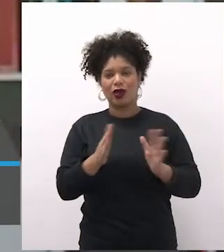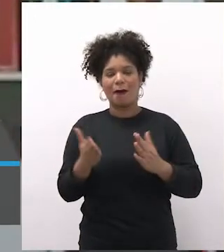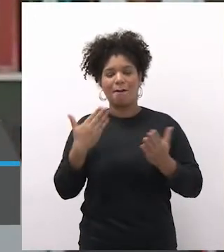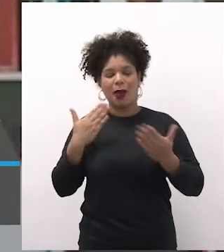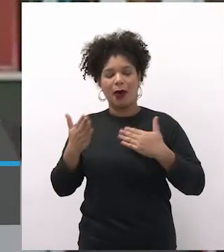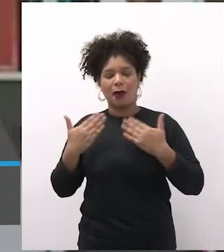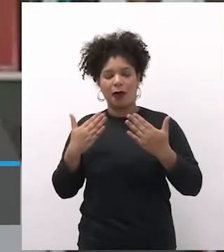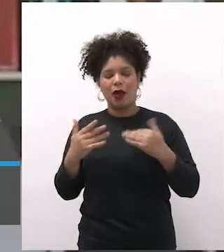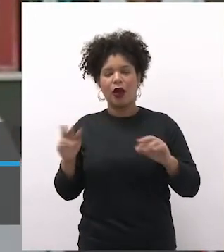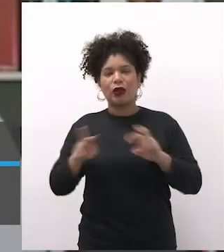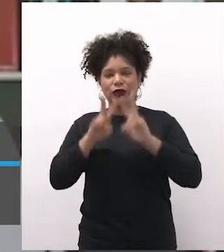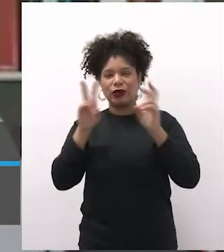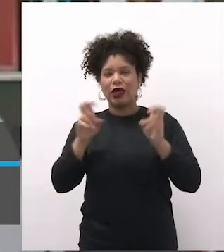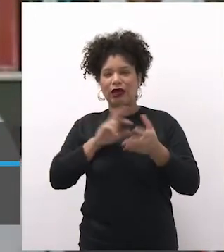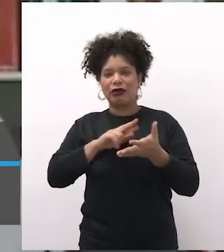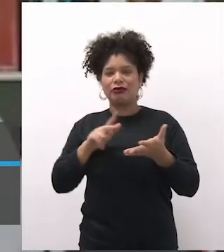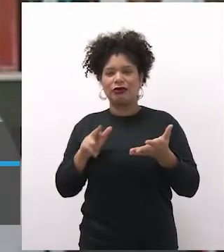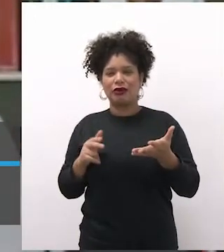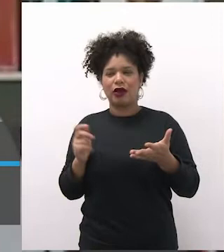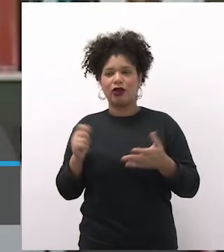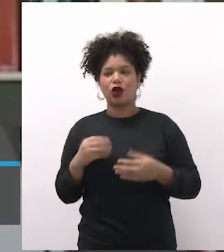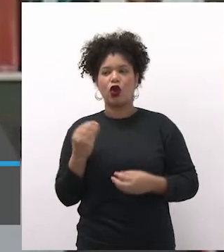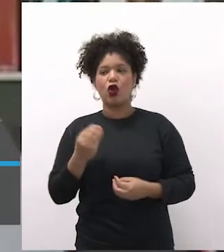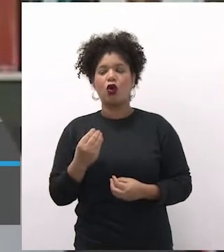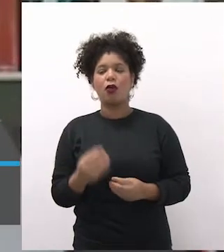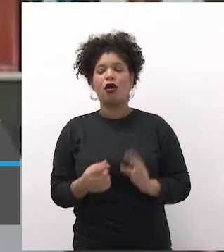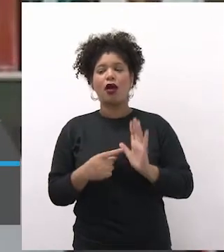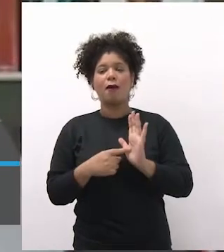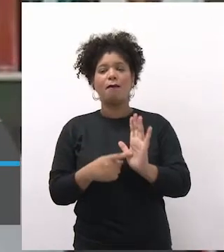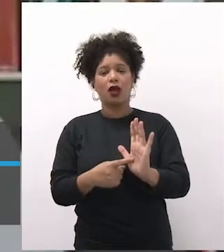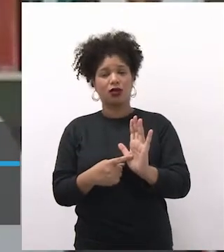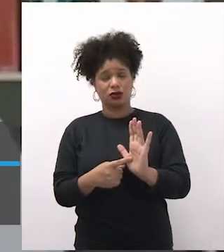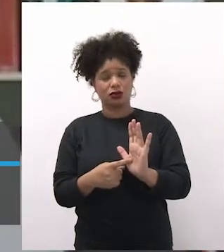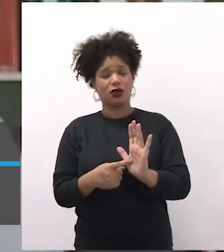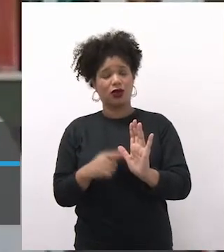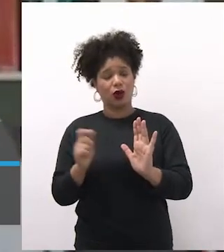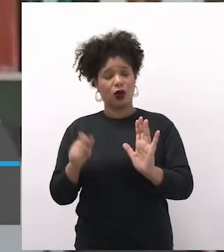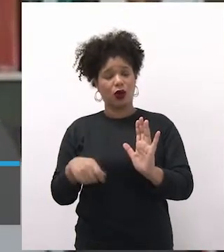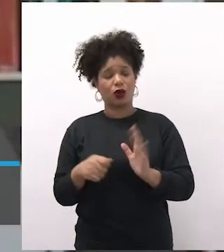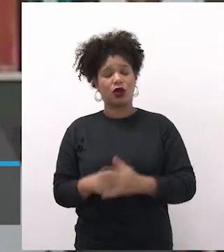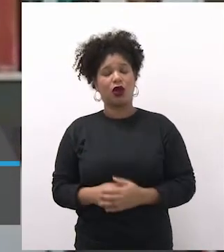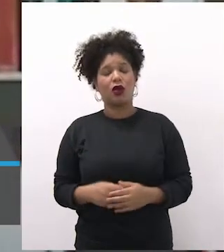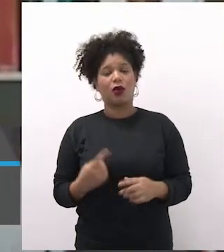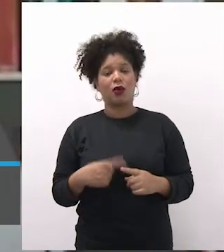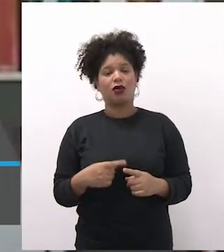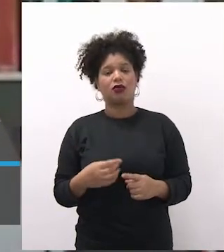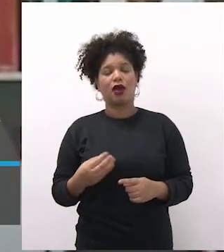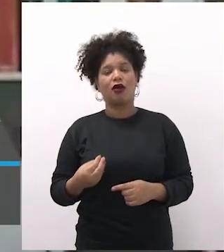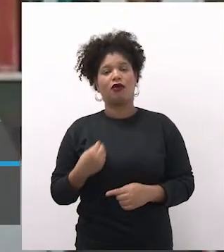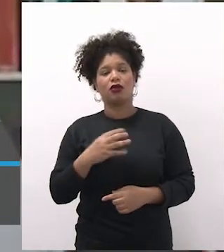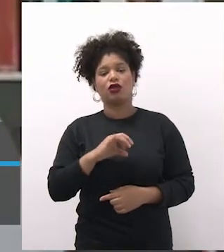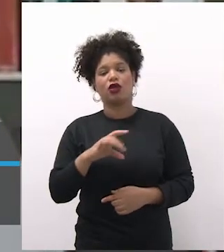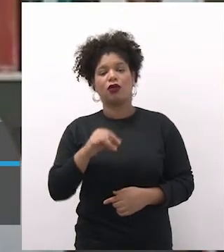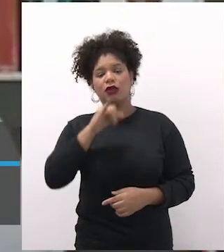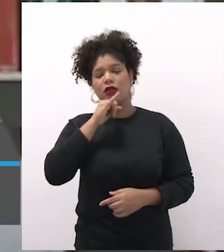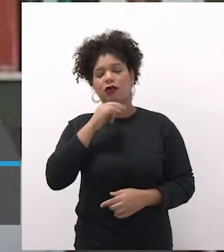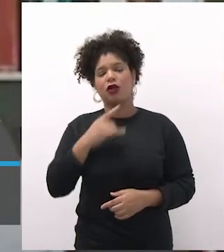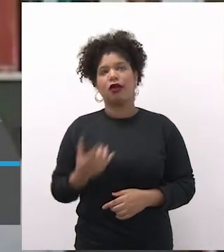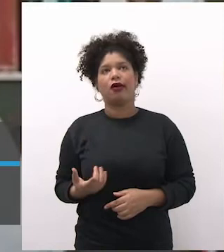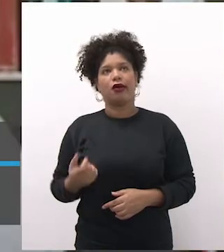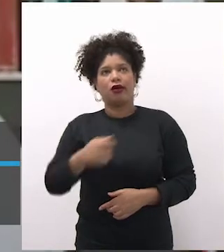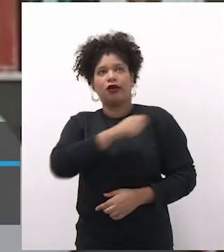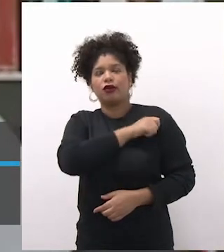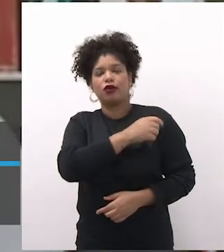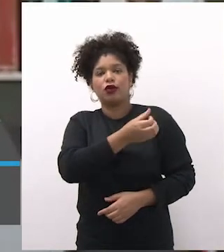bate-papos, essas temáticas, em formas de apresentação com base em cada realidade. Por exemplo, o menino do 6º ano, ele pode